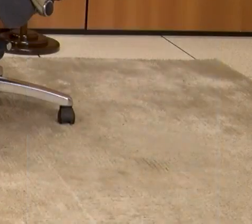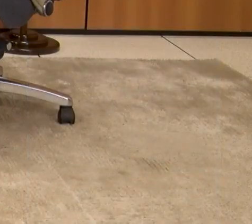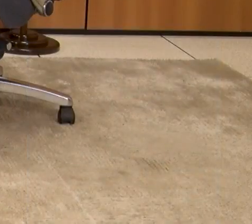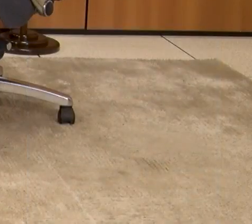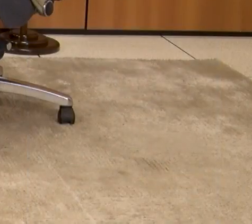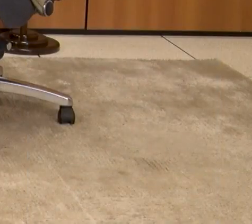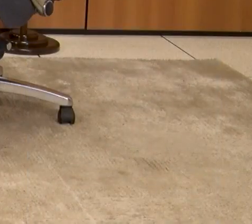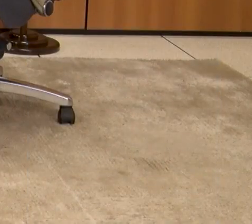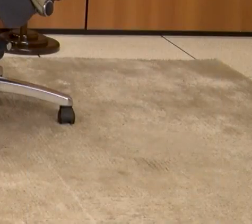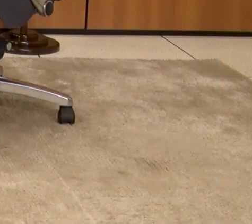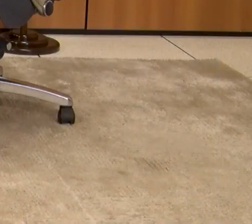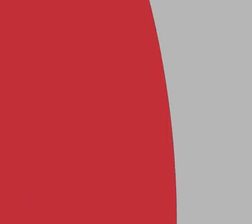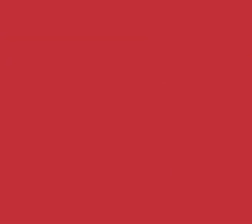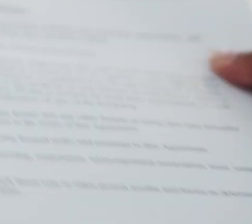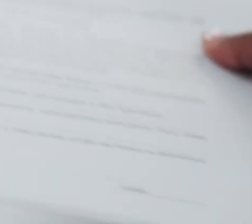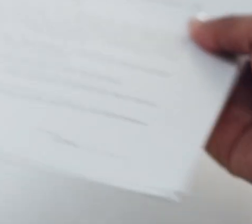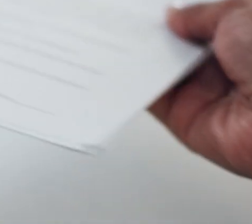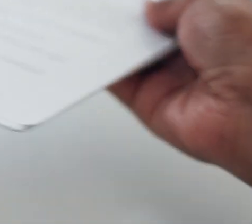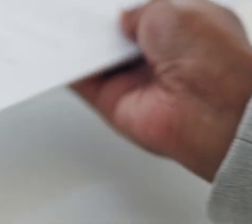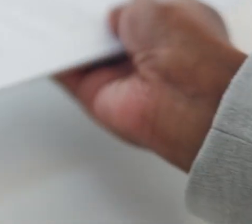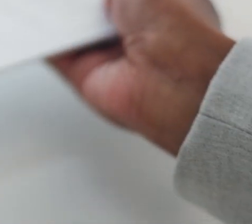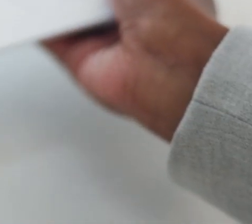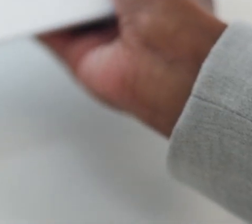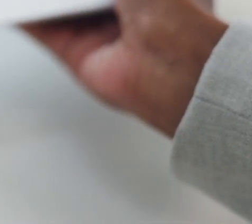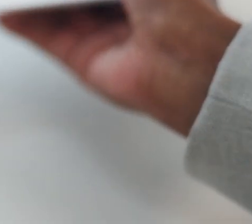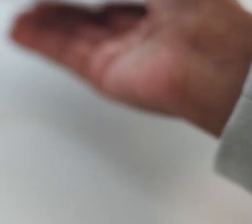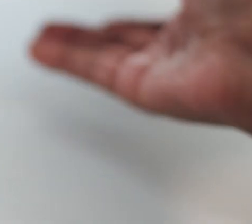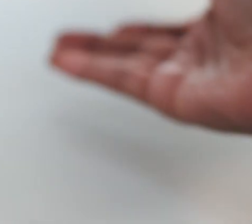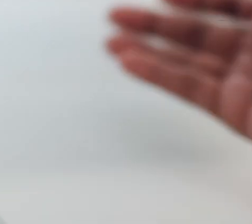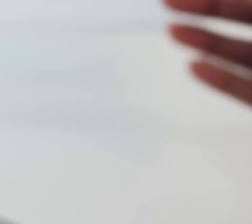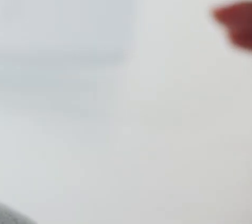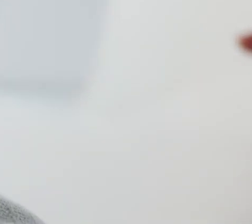pode ter sobre o direito do trabalho?